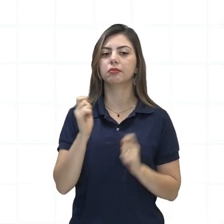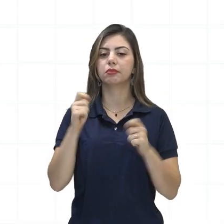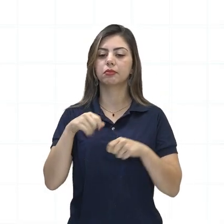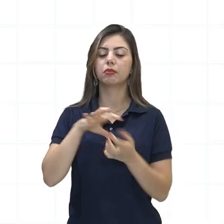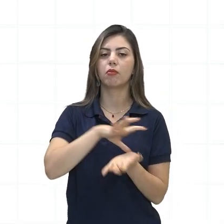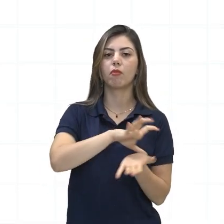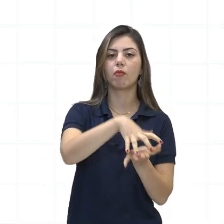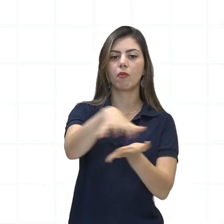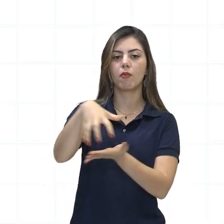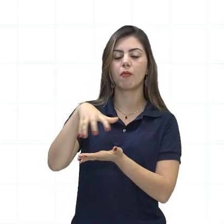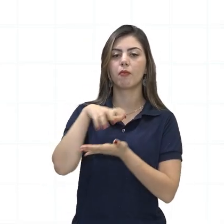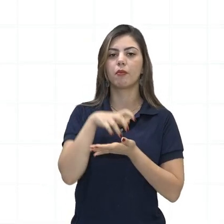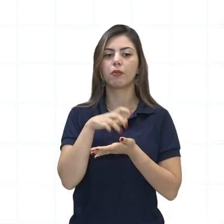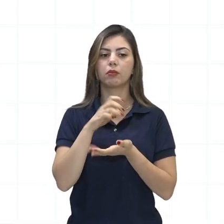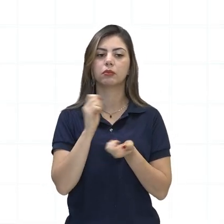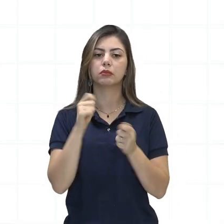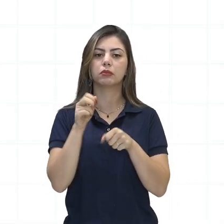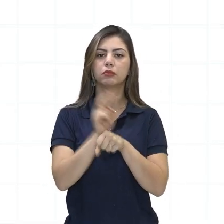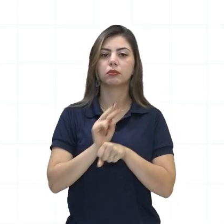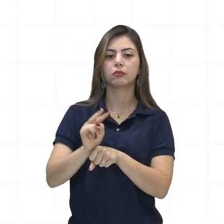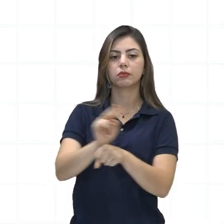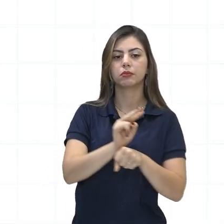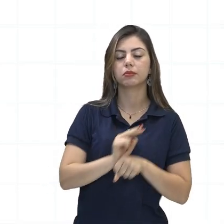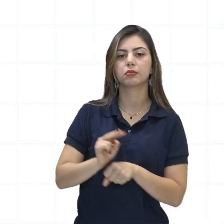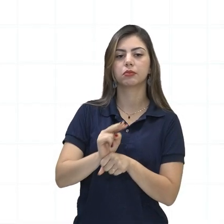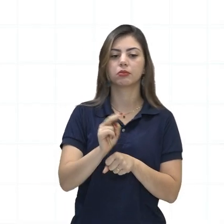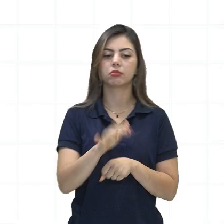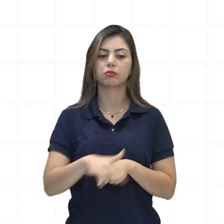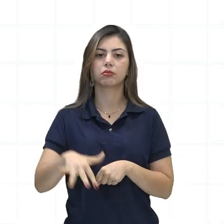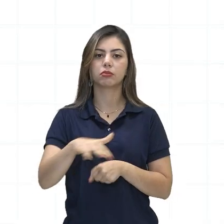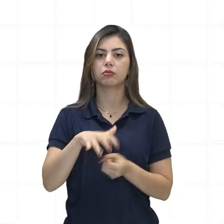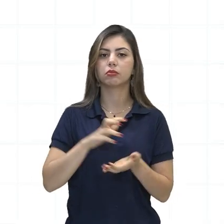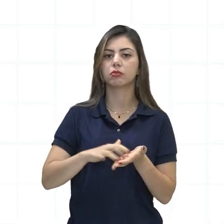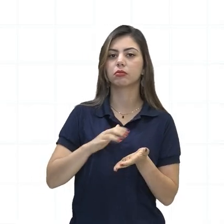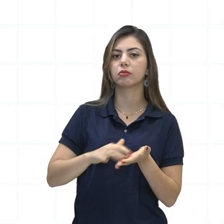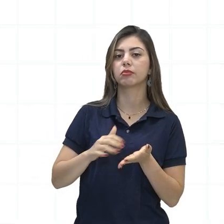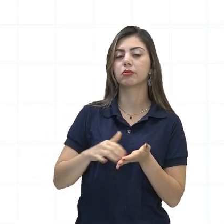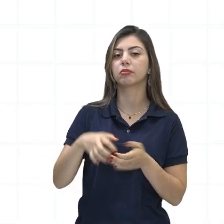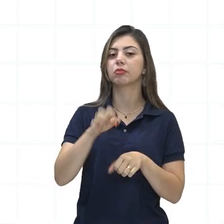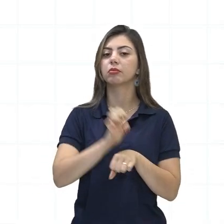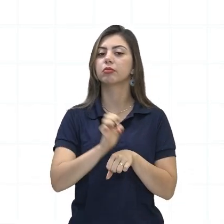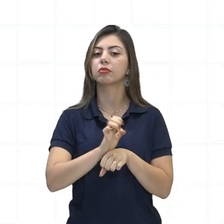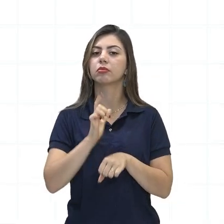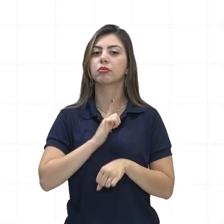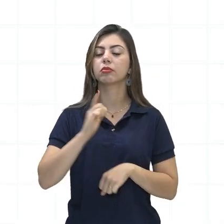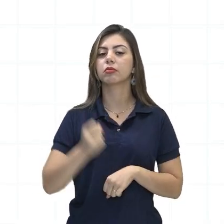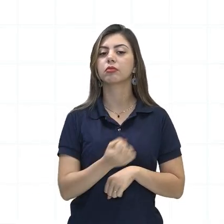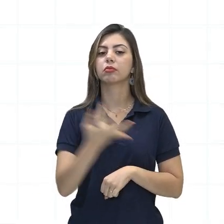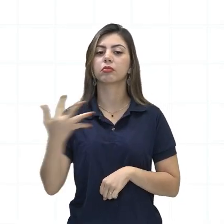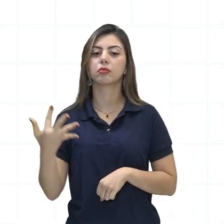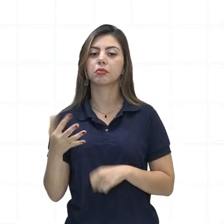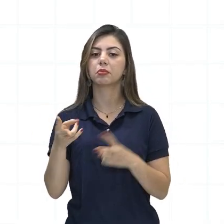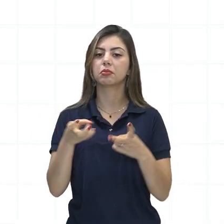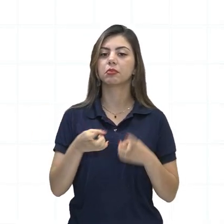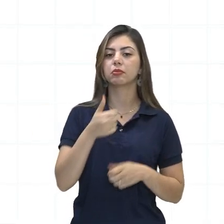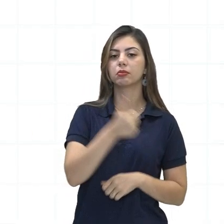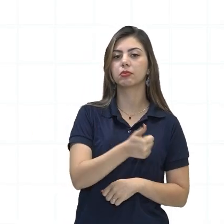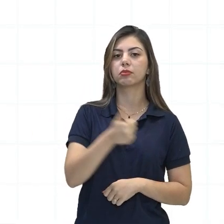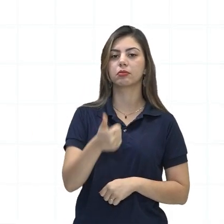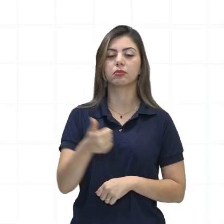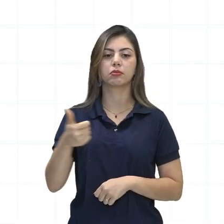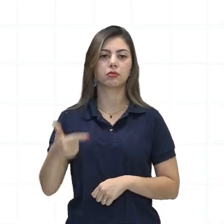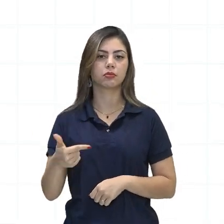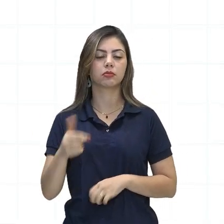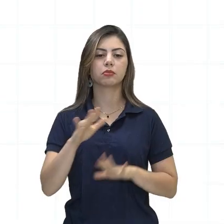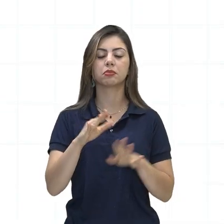conservação da esfera administrativa estadual existem. Olha só, 112. Agora eu